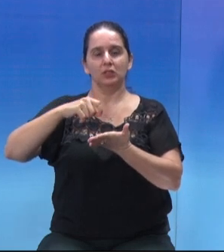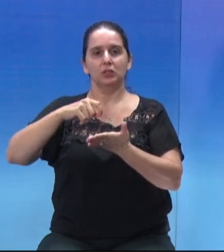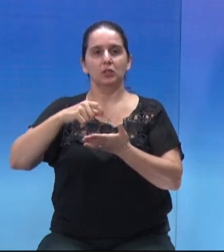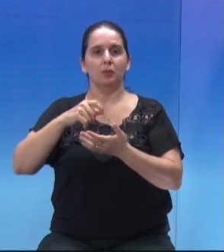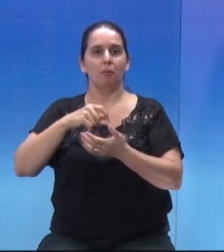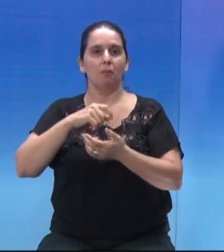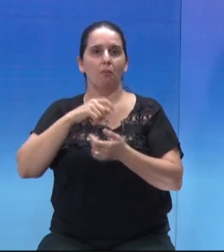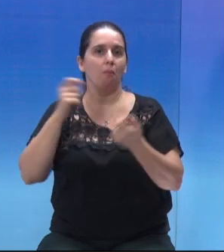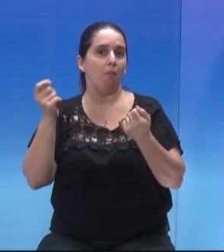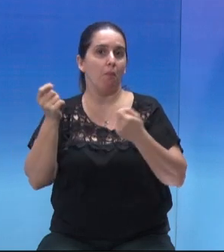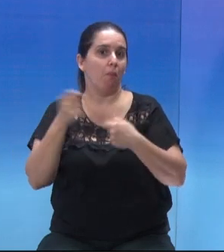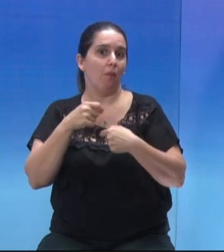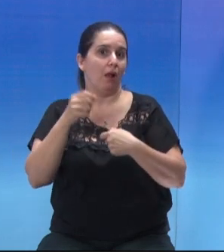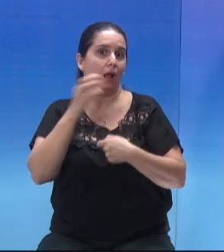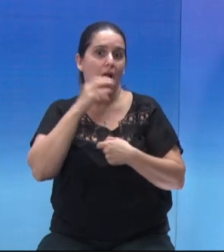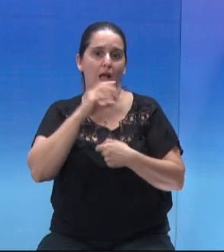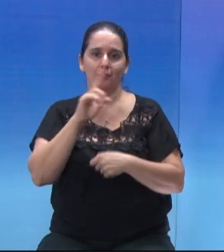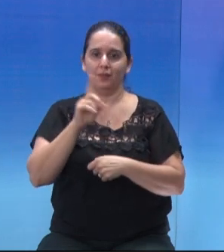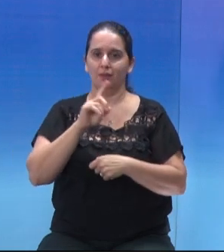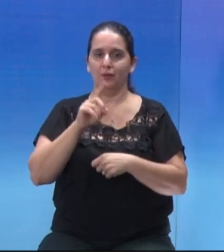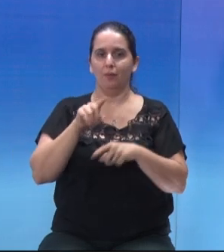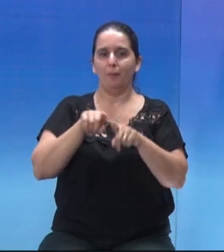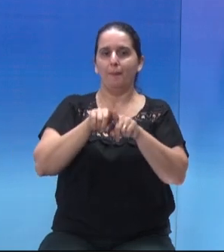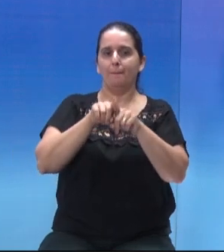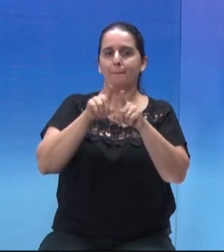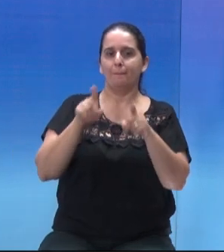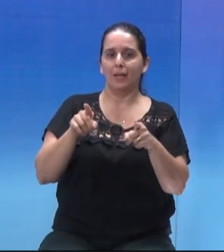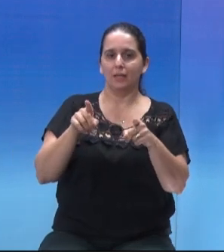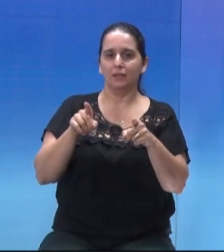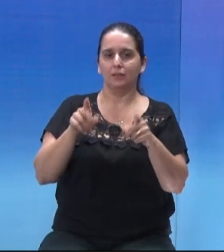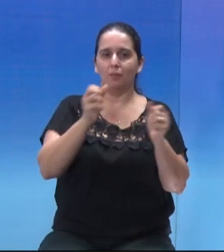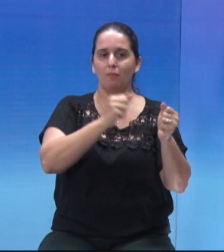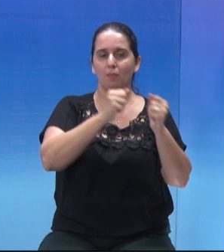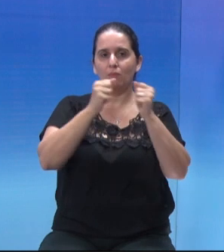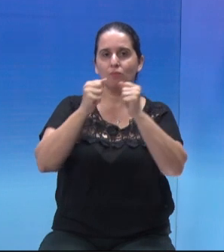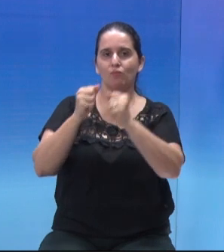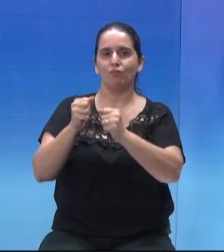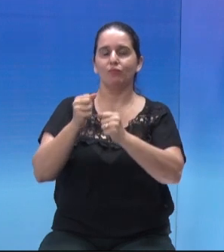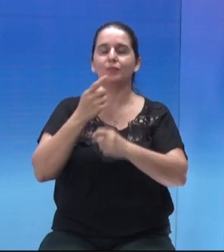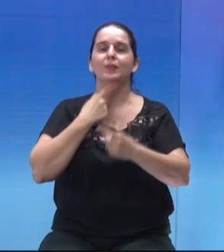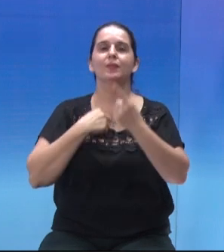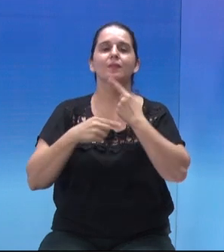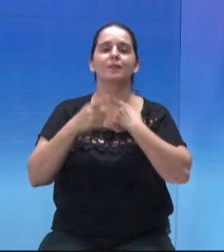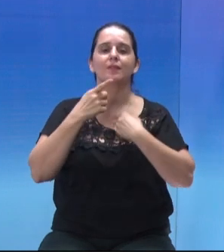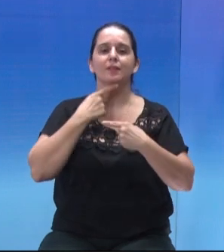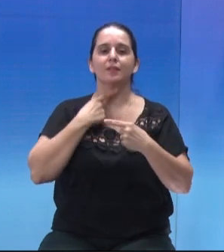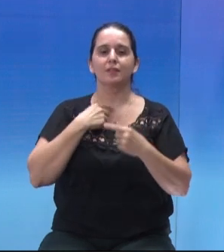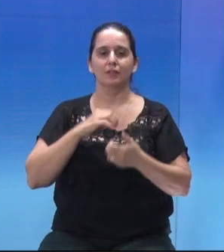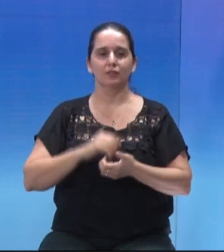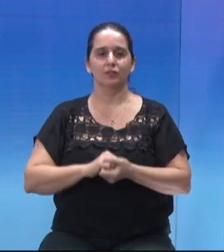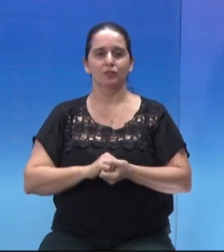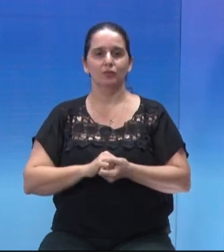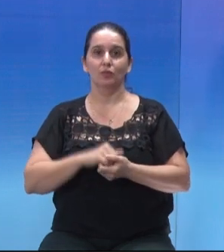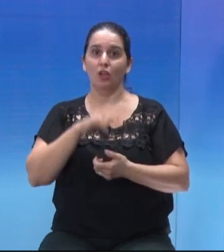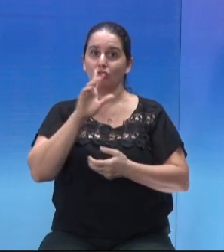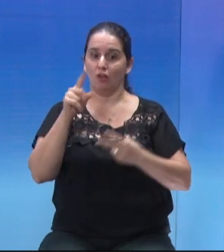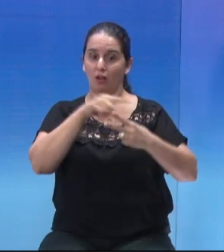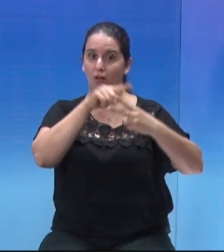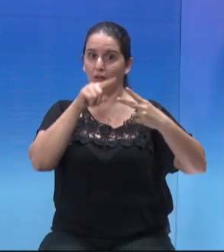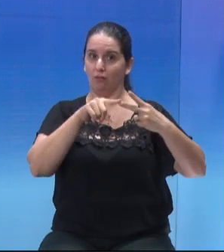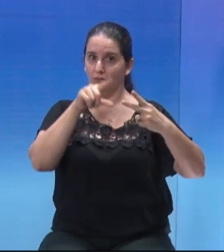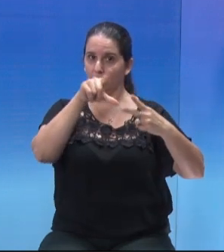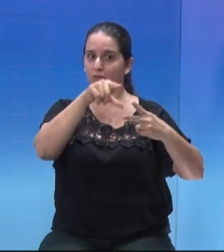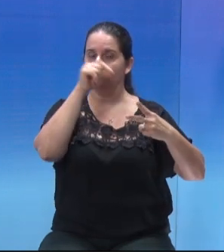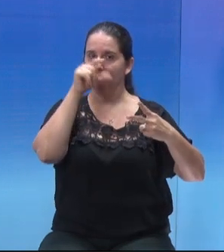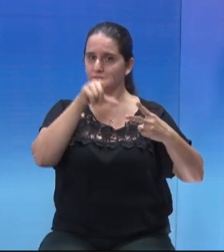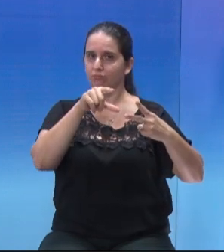hábil, em compensação, guiada pelo poder da vontade. Gente, já deu 2 dicas aí pra gente,